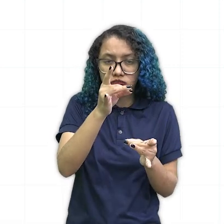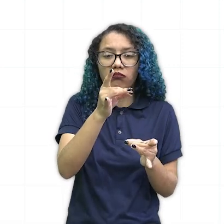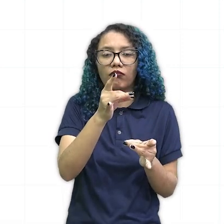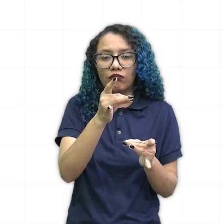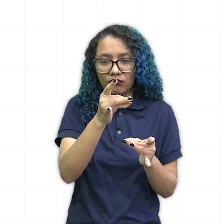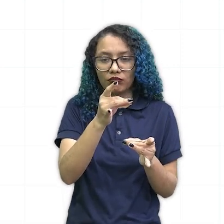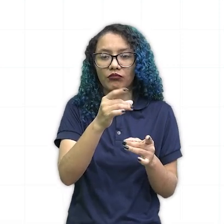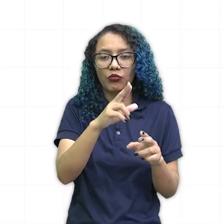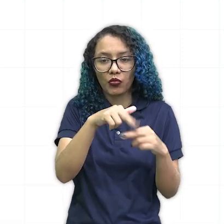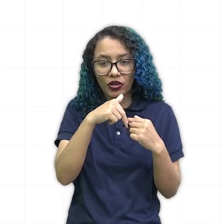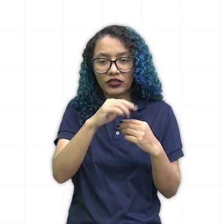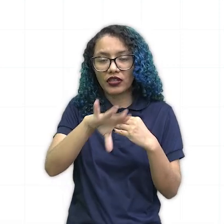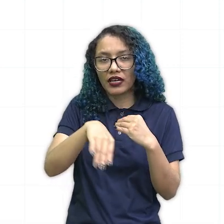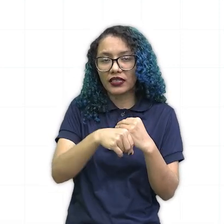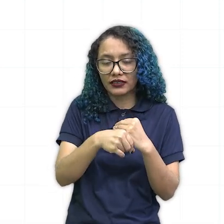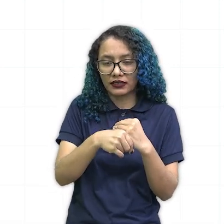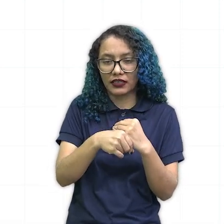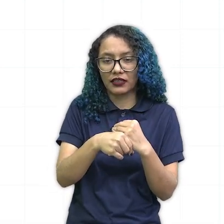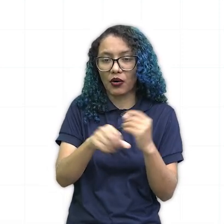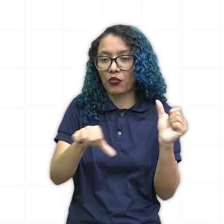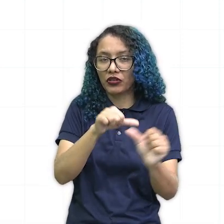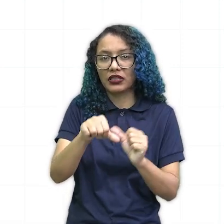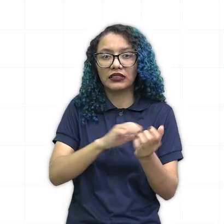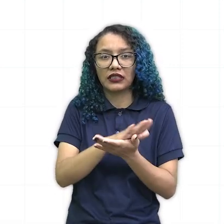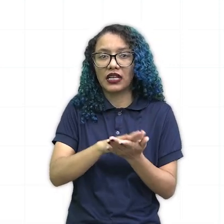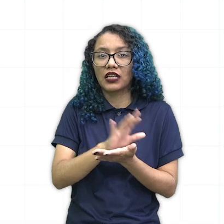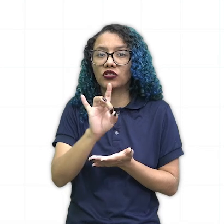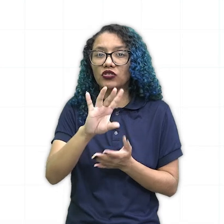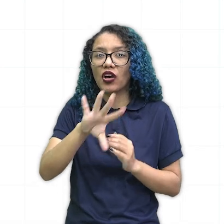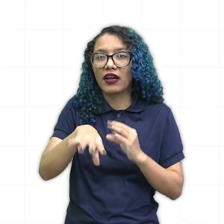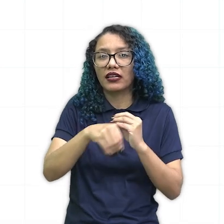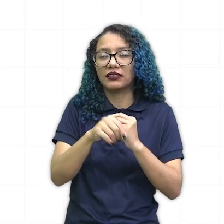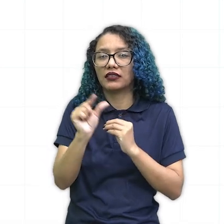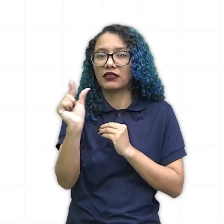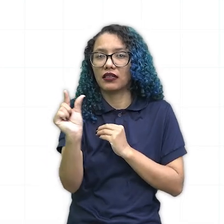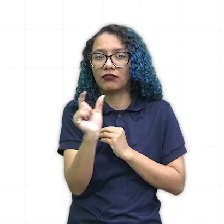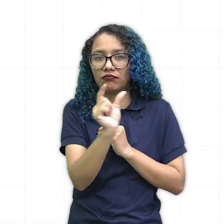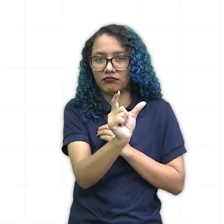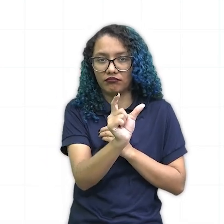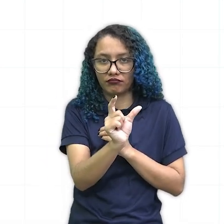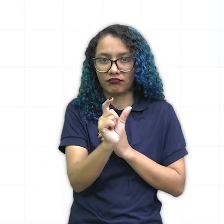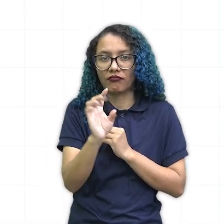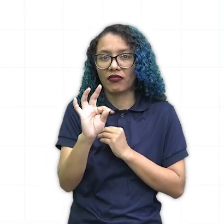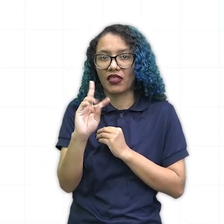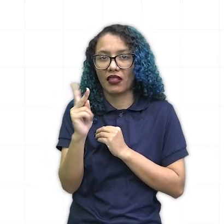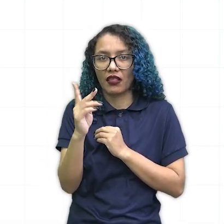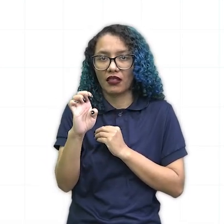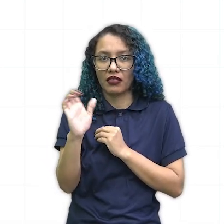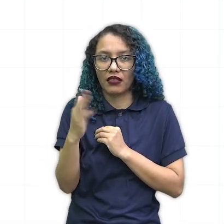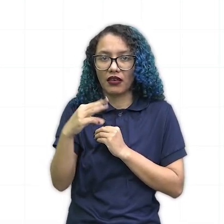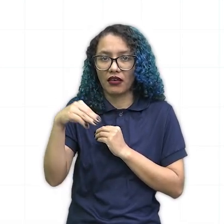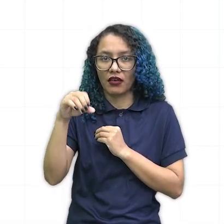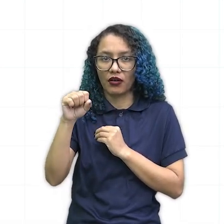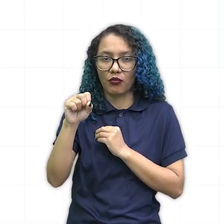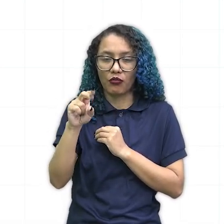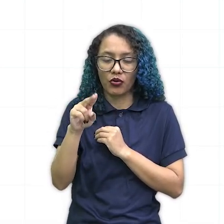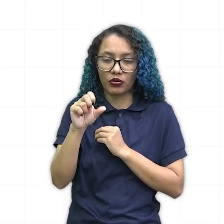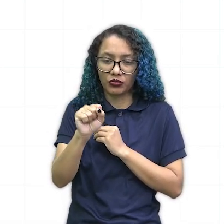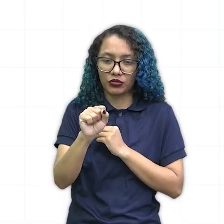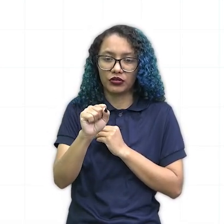recebe alteração, ele recebe aí o the most, ok? E aqui a última frase, escolha a